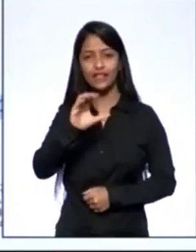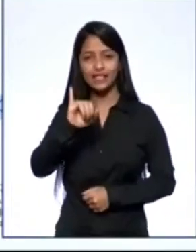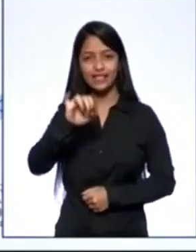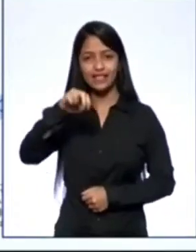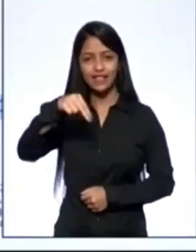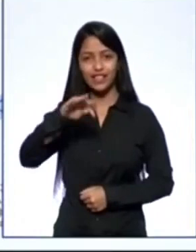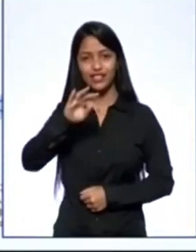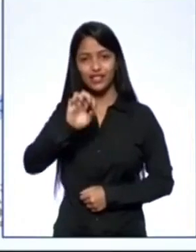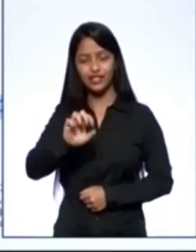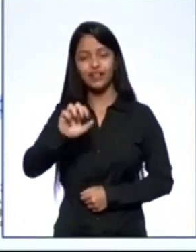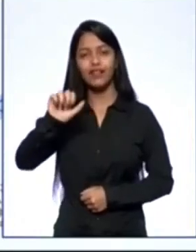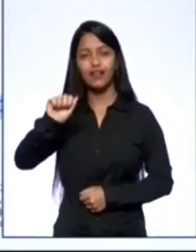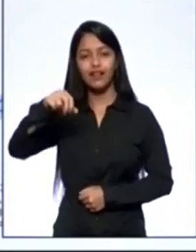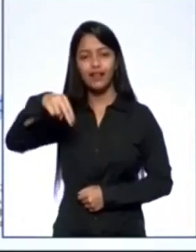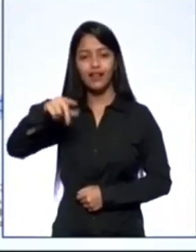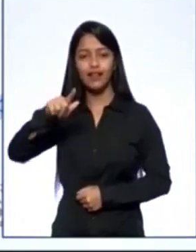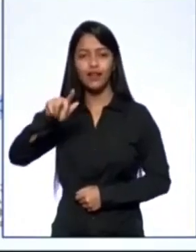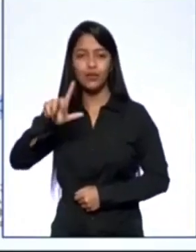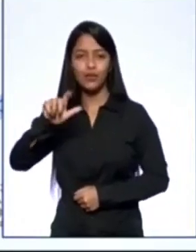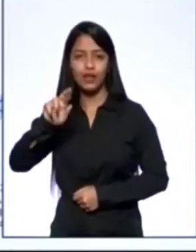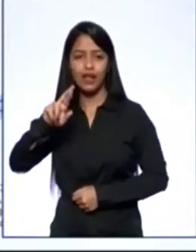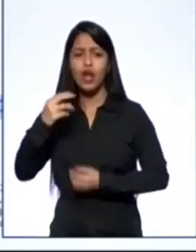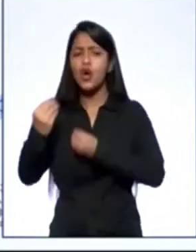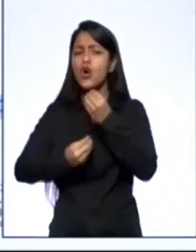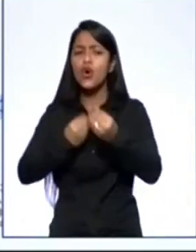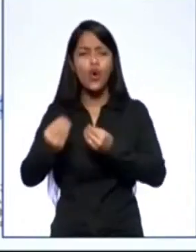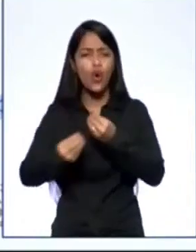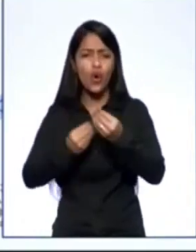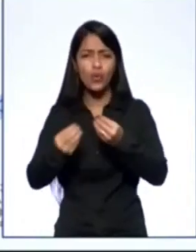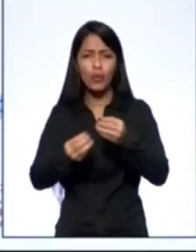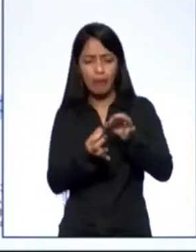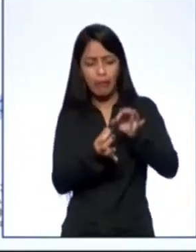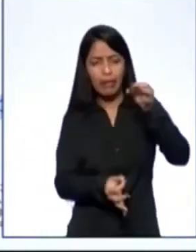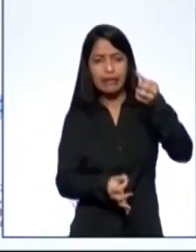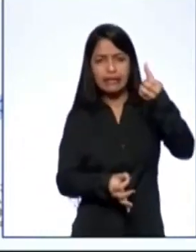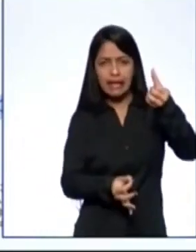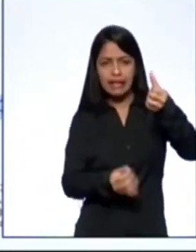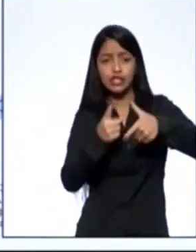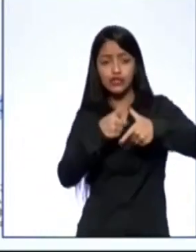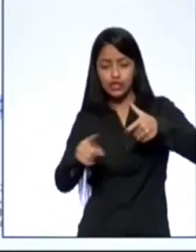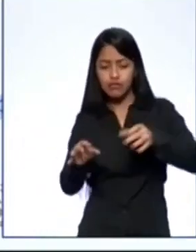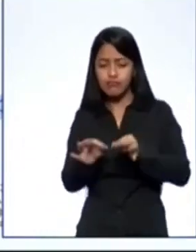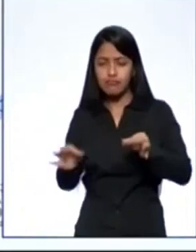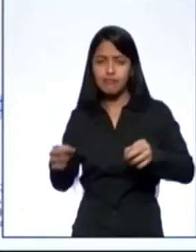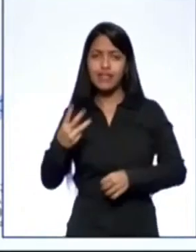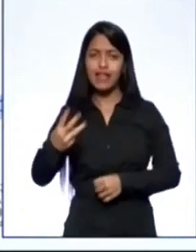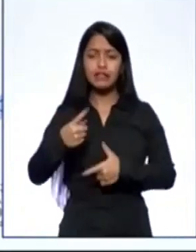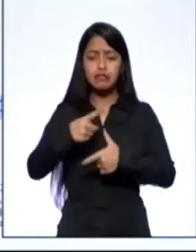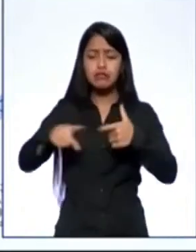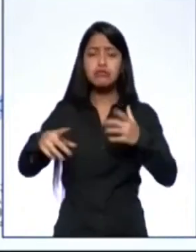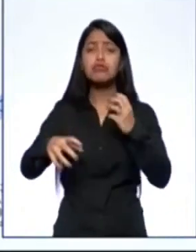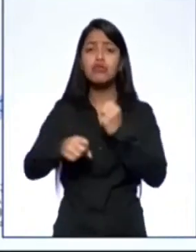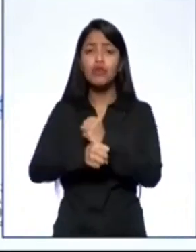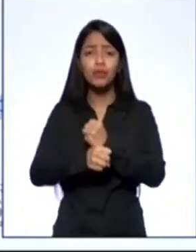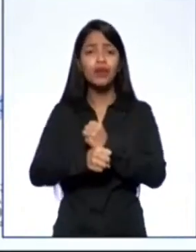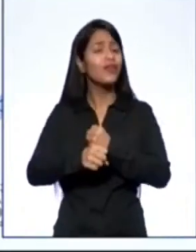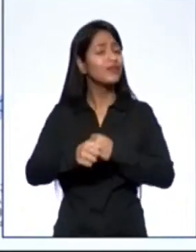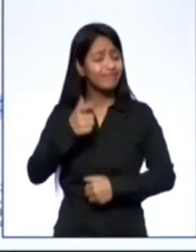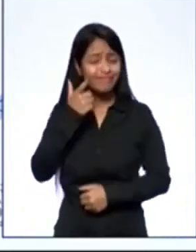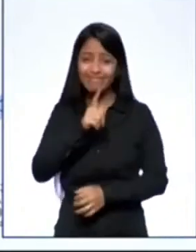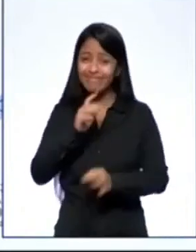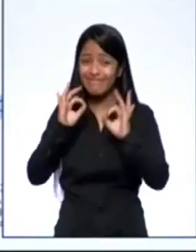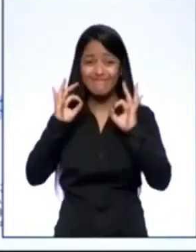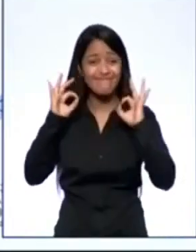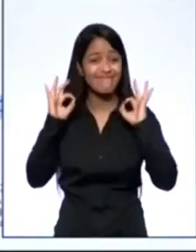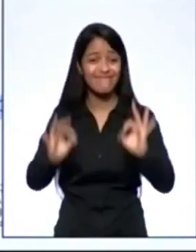fez dividido pelo cateto adjacente três funciona galera funciona para sempre